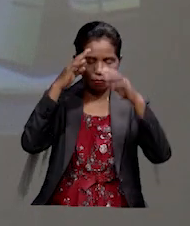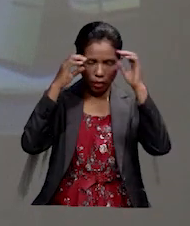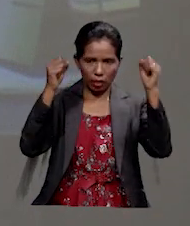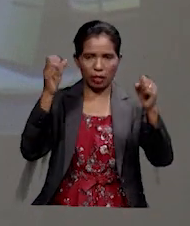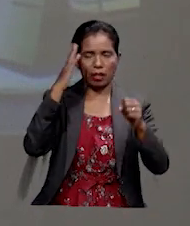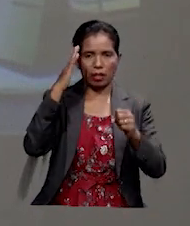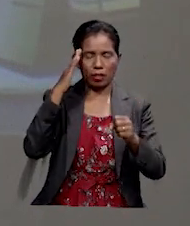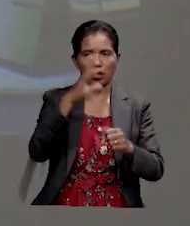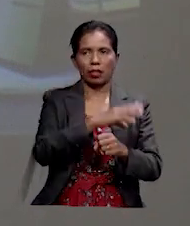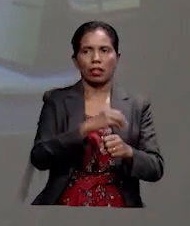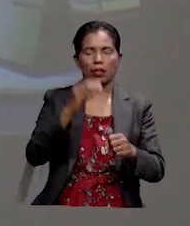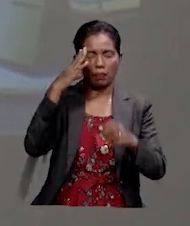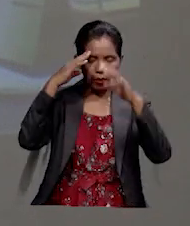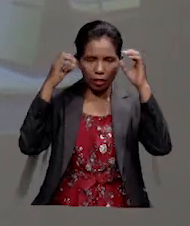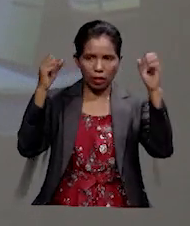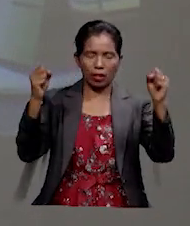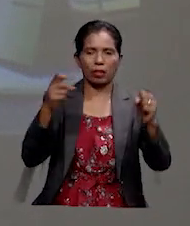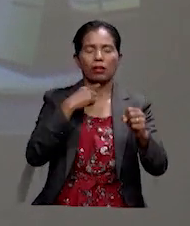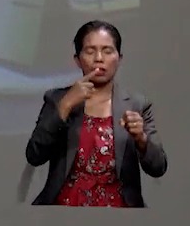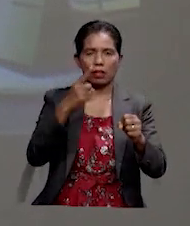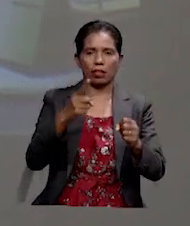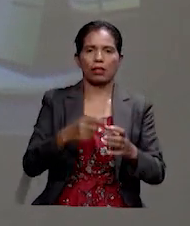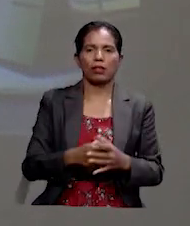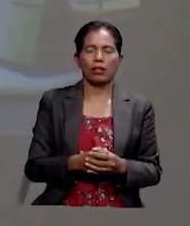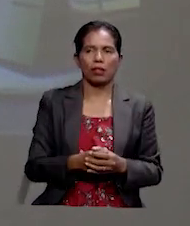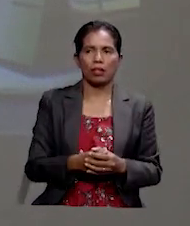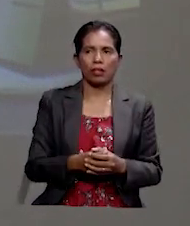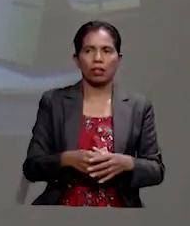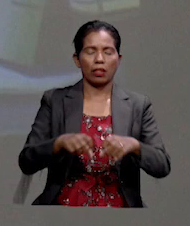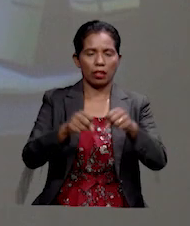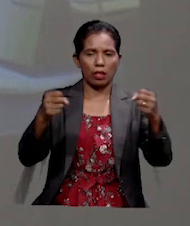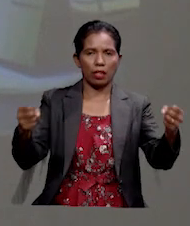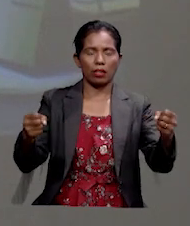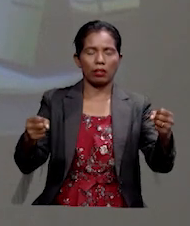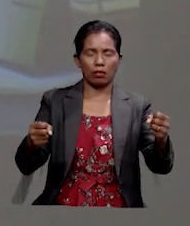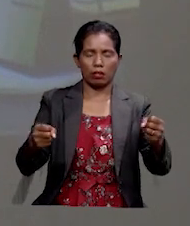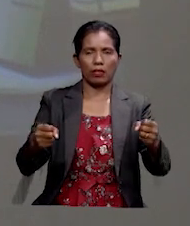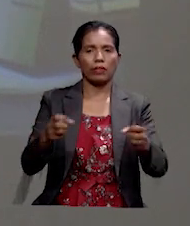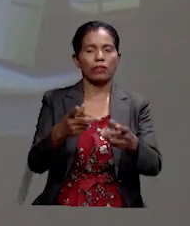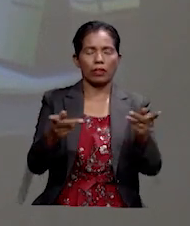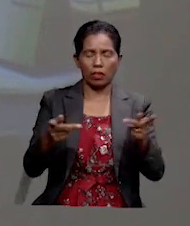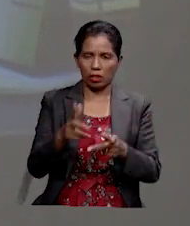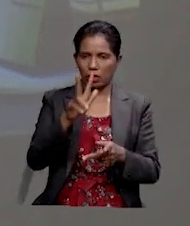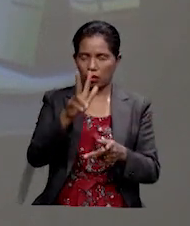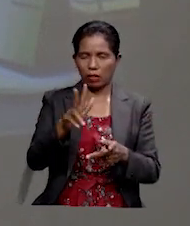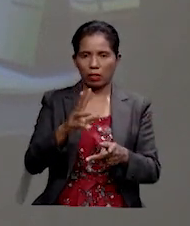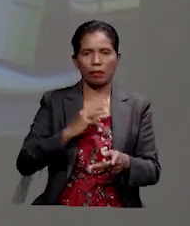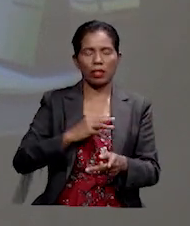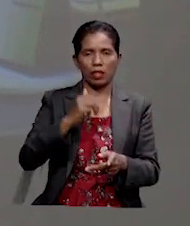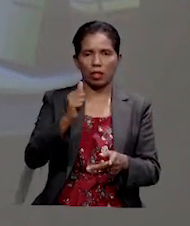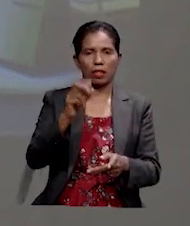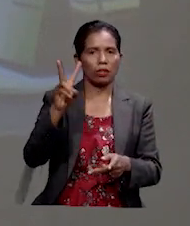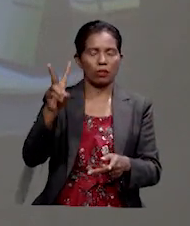Atlas Kari, presidente da Tene, também a Mabil Gol, a Koto Fatin Tolu Kedas, irrigação Maliana do Alabele,